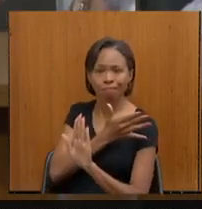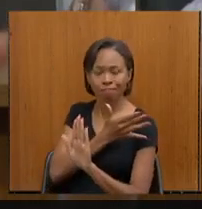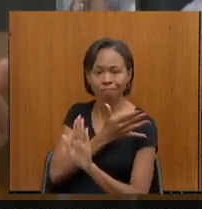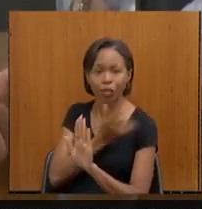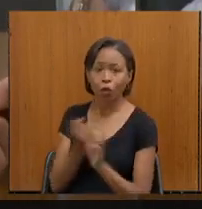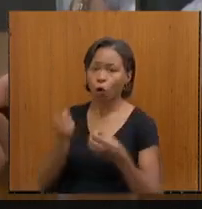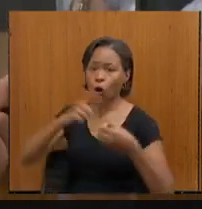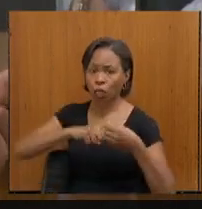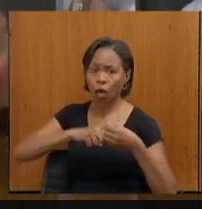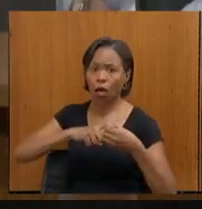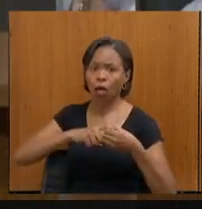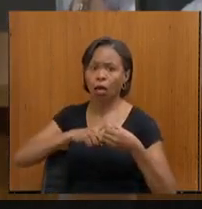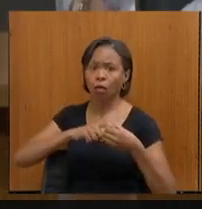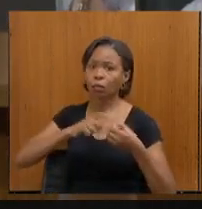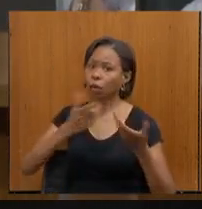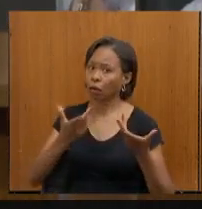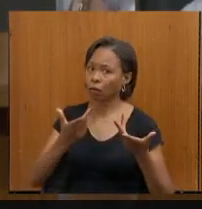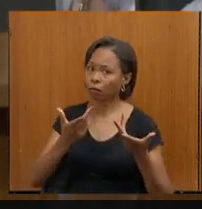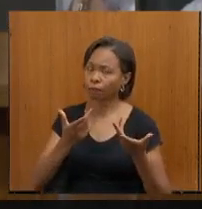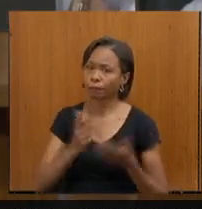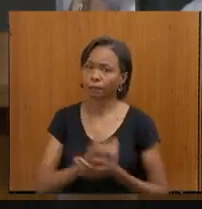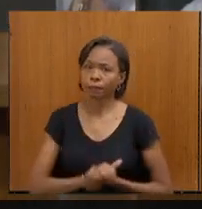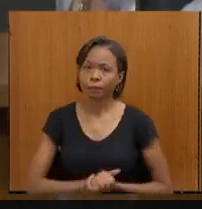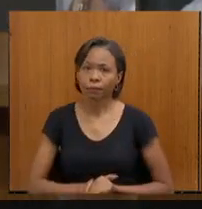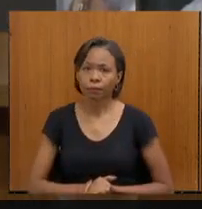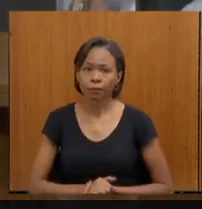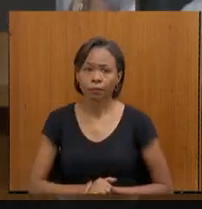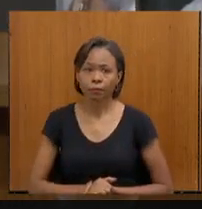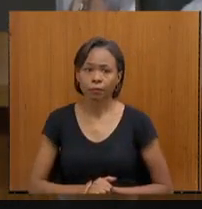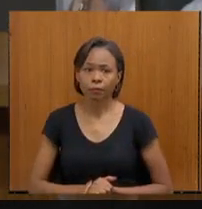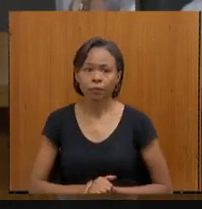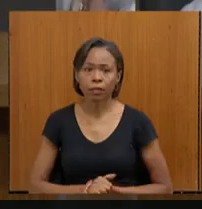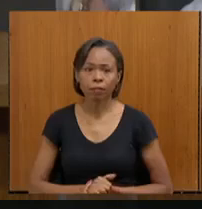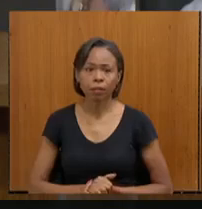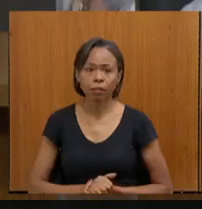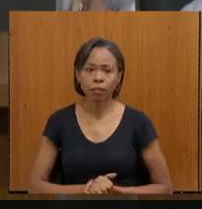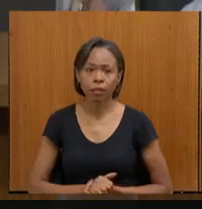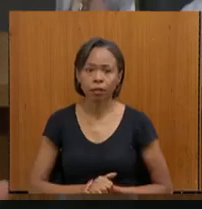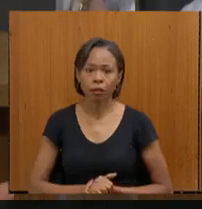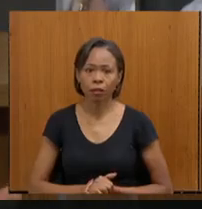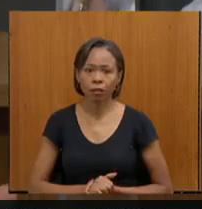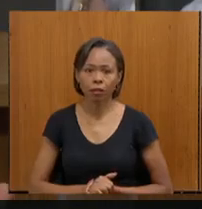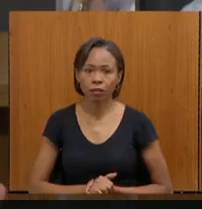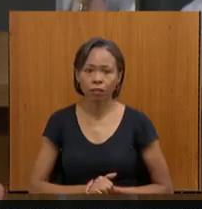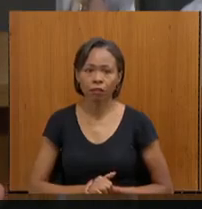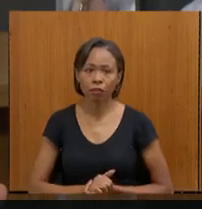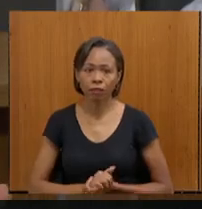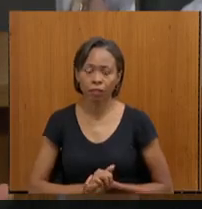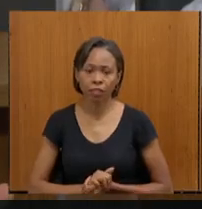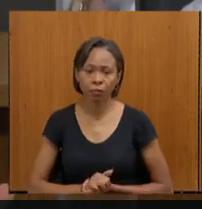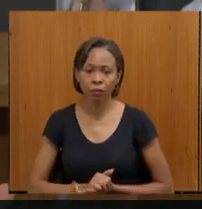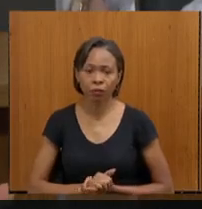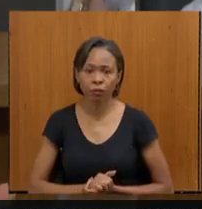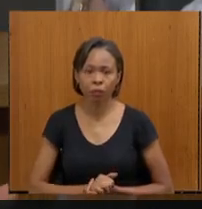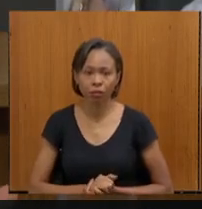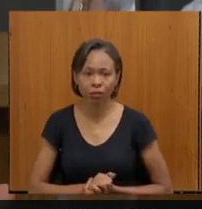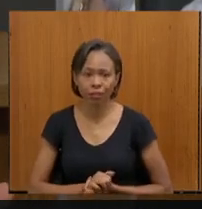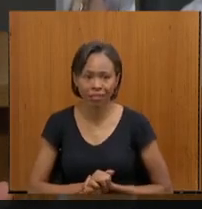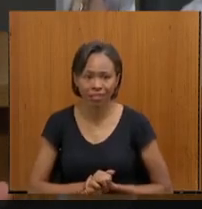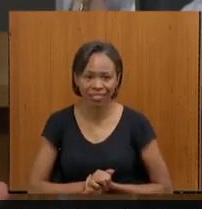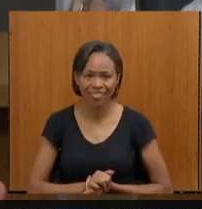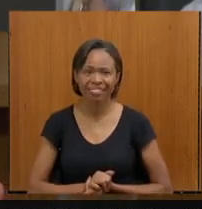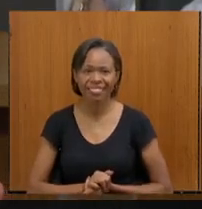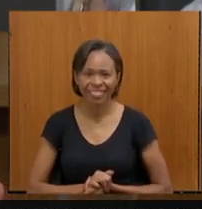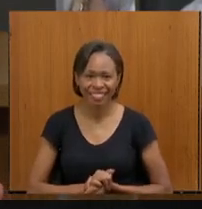de falar sobre descarbonização falamos próximo celular por favor e o efeito que a gente tá vendo aqui